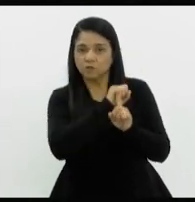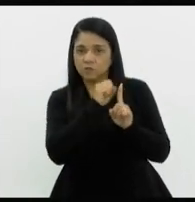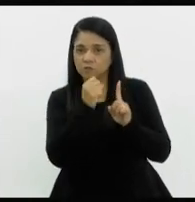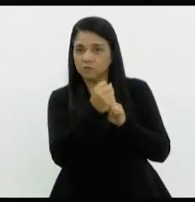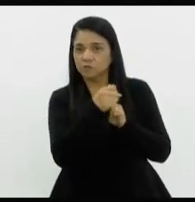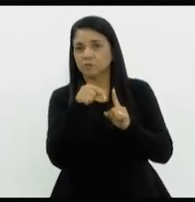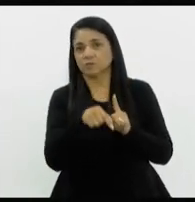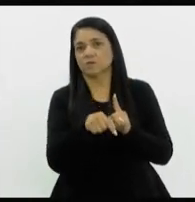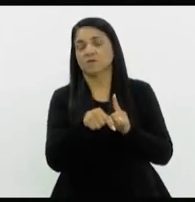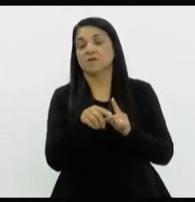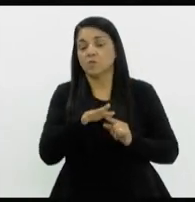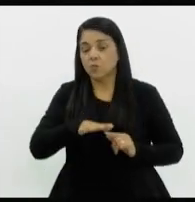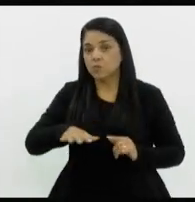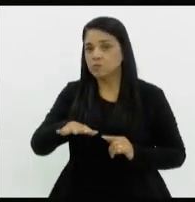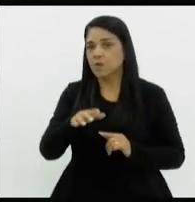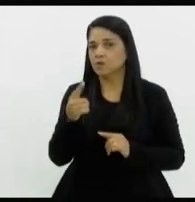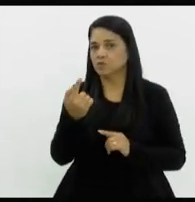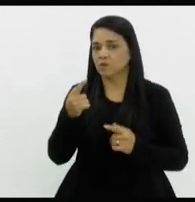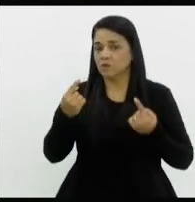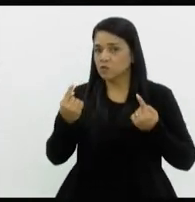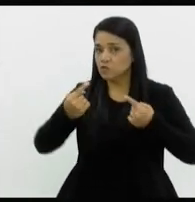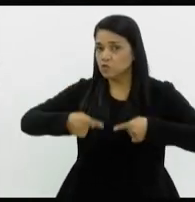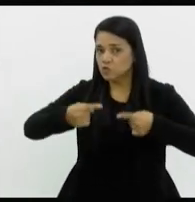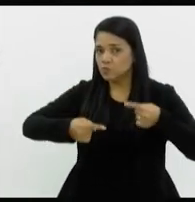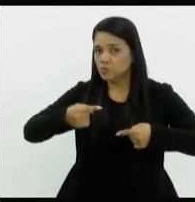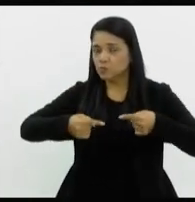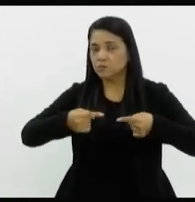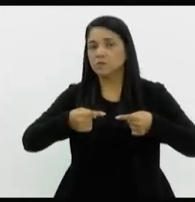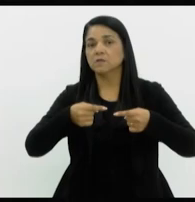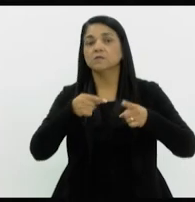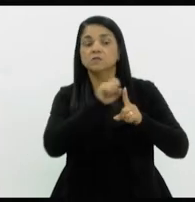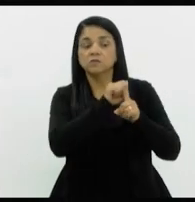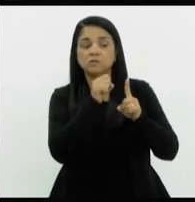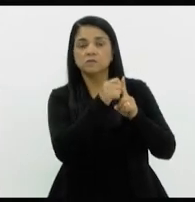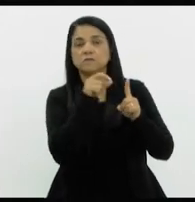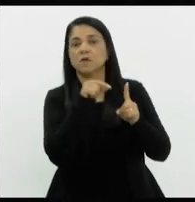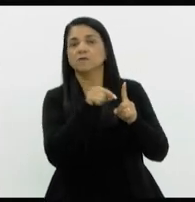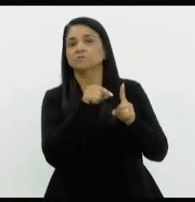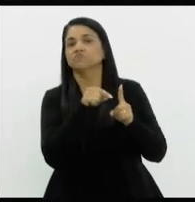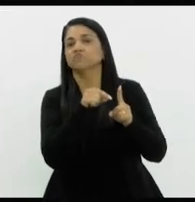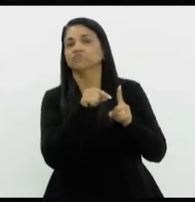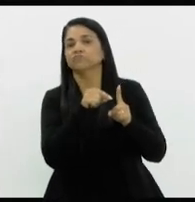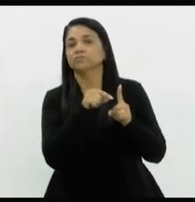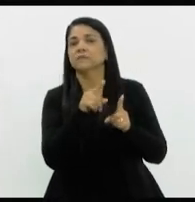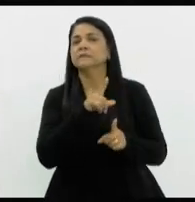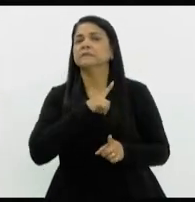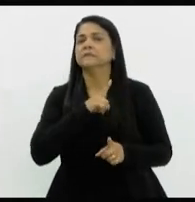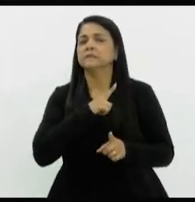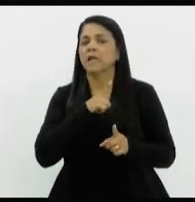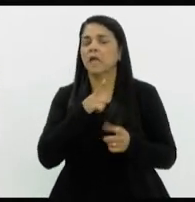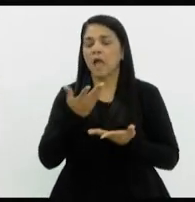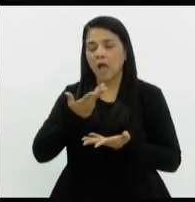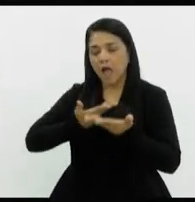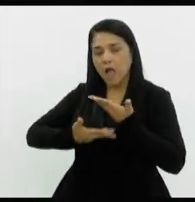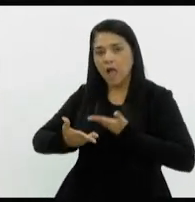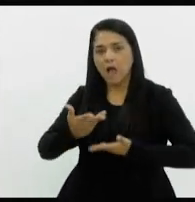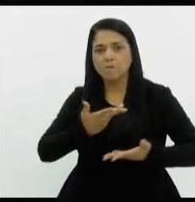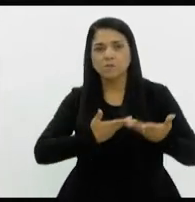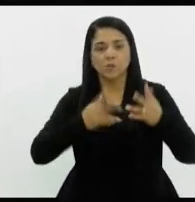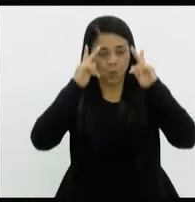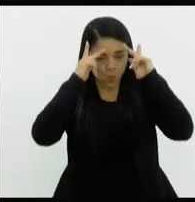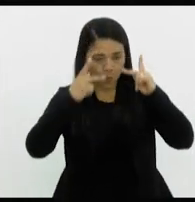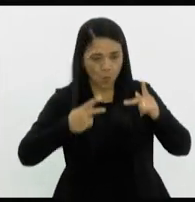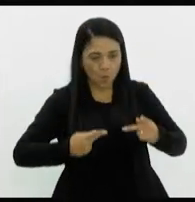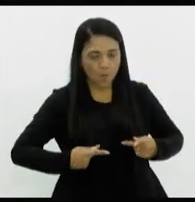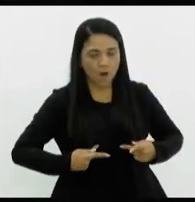espaço geográfico é um espaço de disputa, mas para uma disputa de sociedade na qual nós tenhamos a harmonia entre os seres